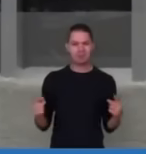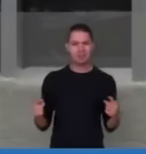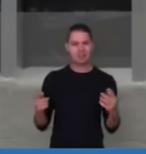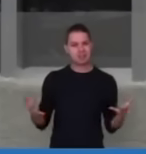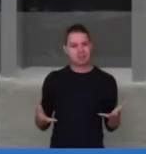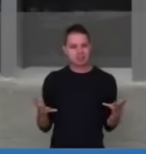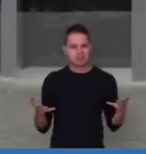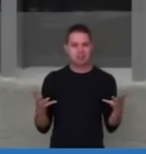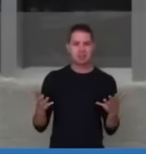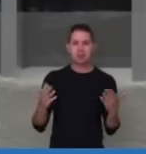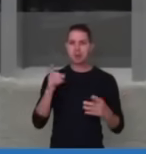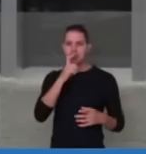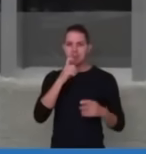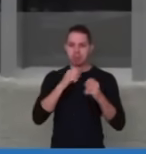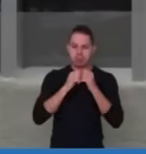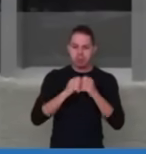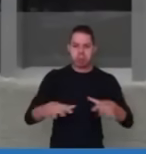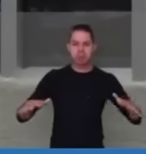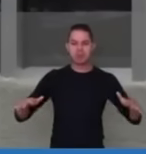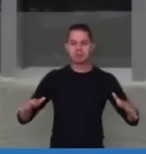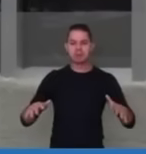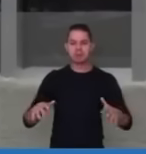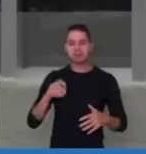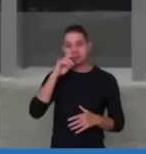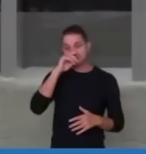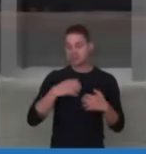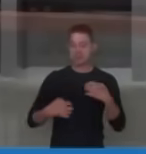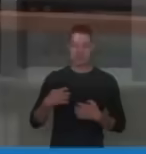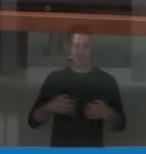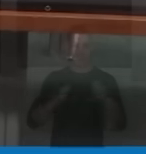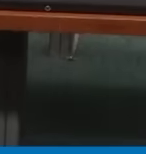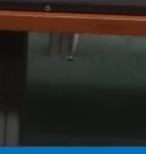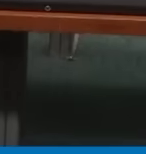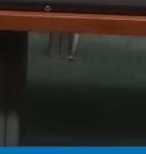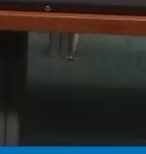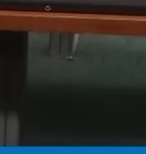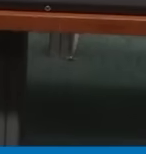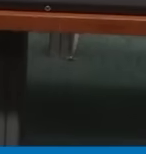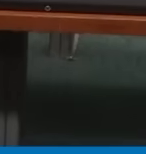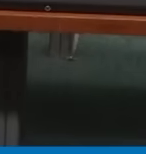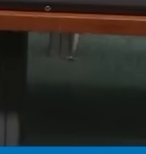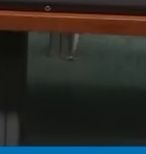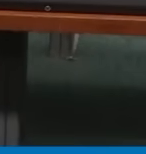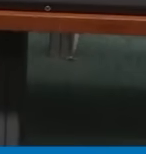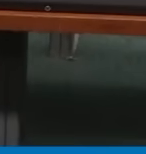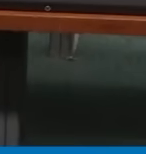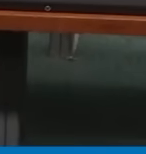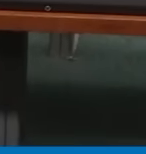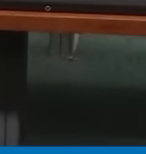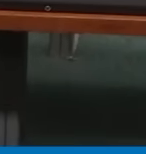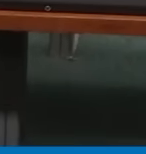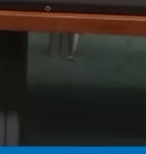de desacreditação das pessoas que estão lá, já num desespero muito grande, não ajuda. Não ajuda em nada. Enquanto milhares e milhares de servidores